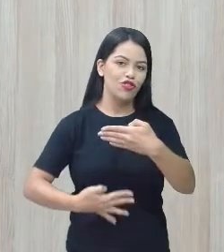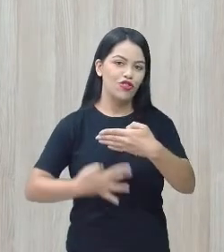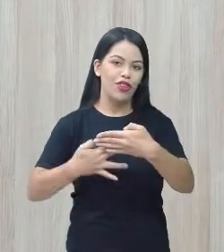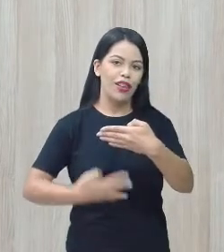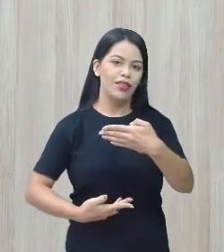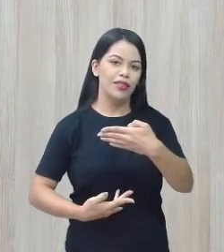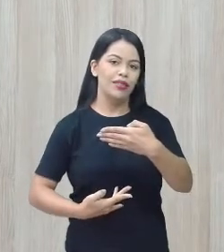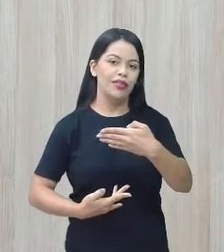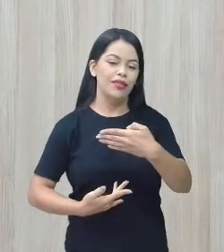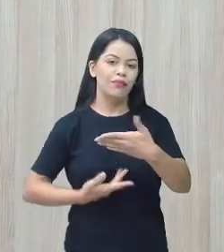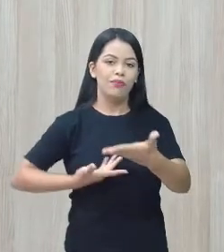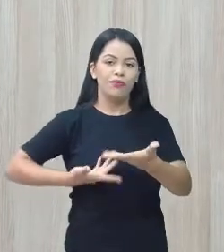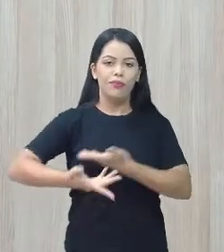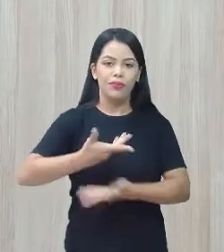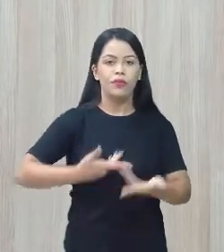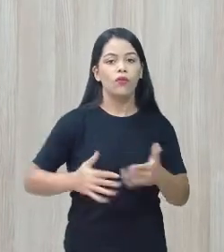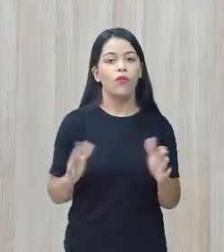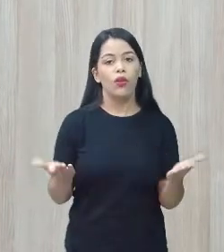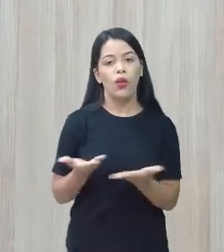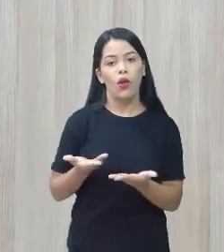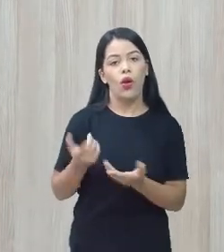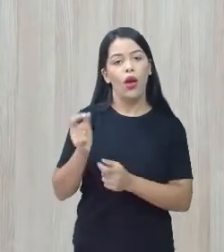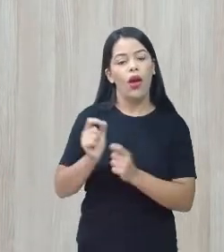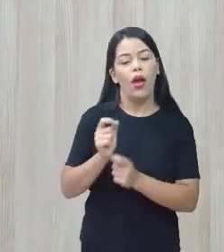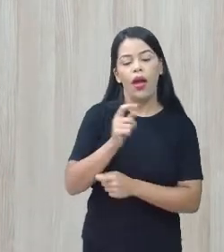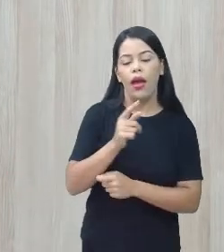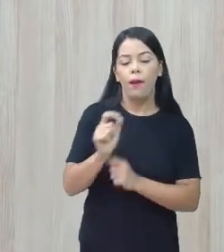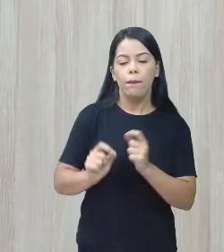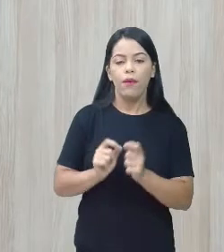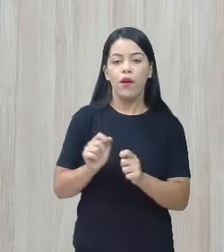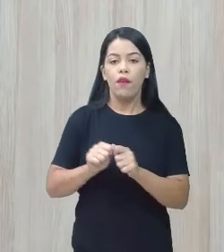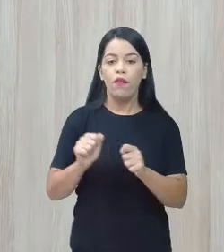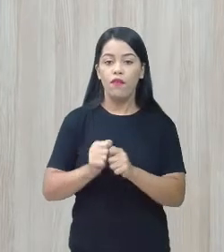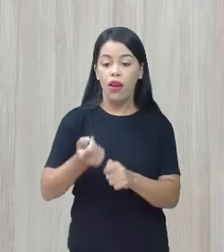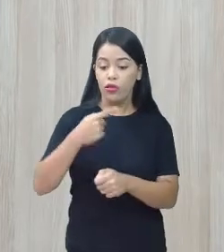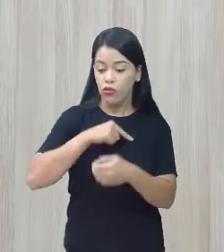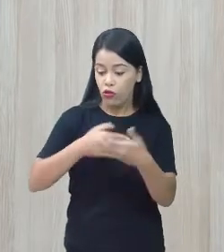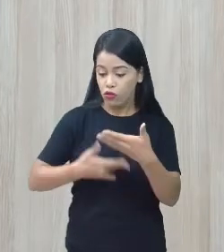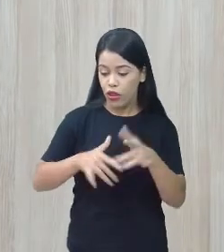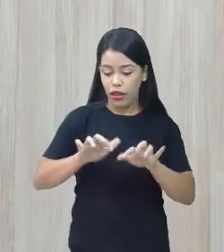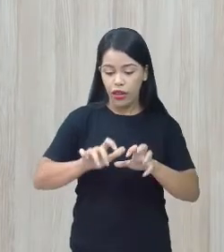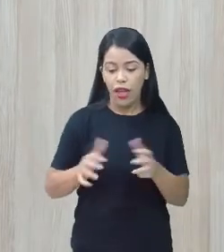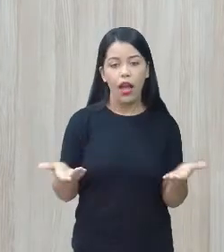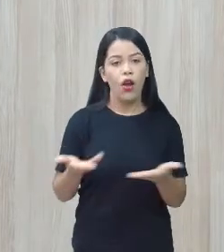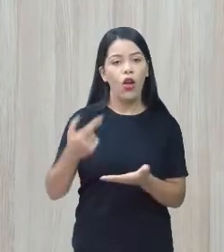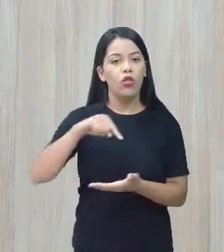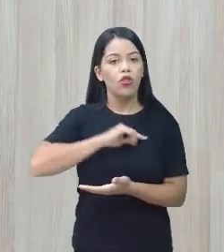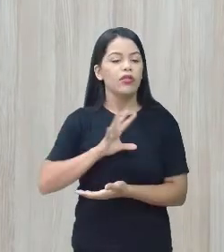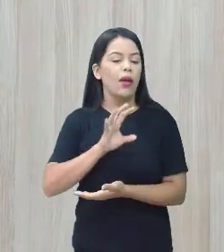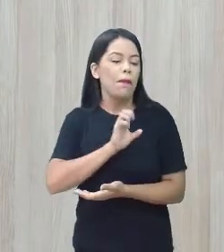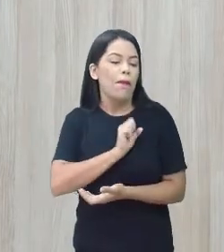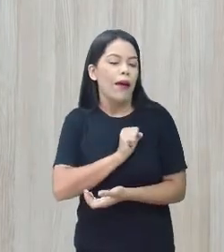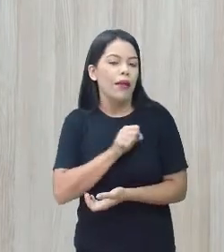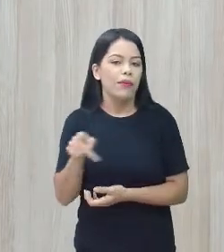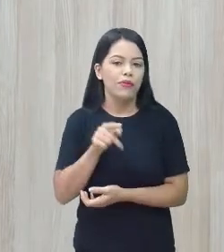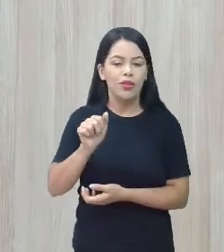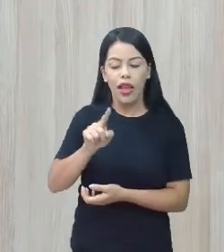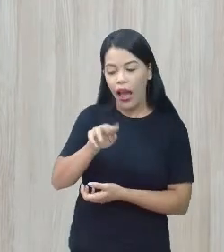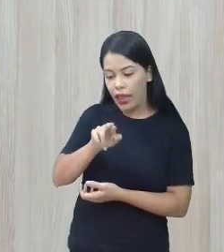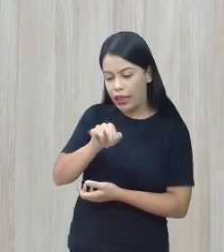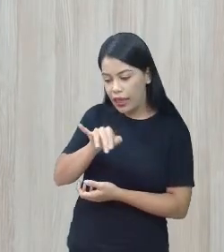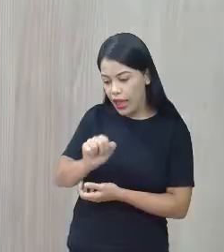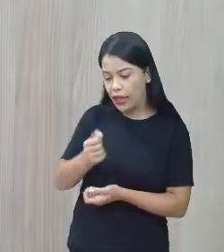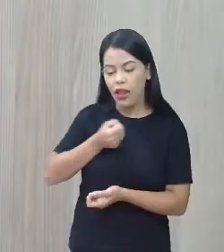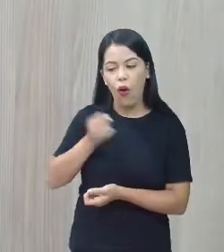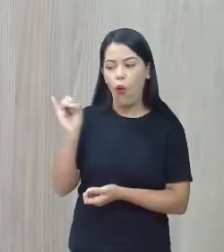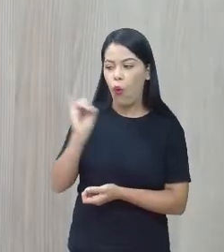E hoje quem faz nosso chat é a nossa querida professora de língua portuguesa, professora Adriana. Vamos lá dar um oi para ela. Olá, professora,